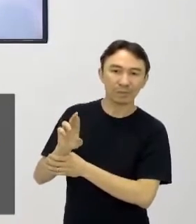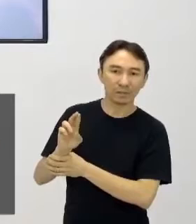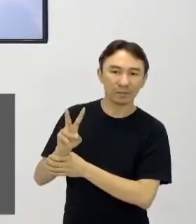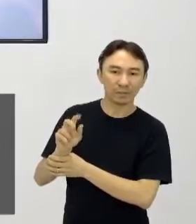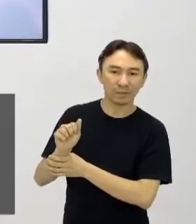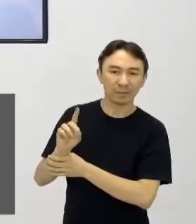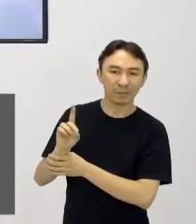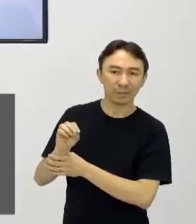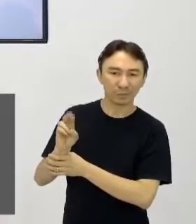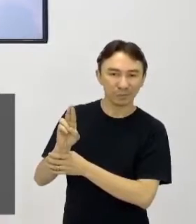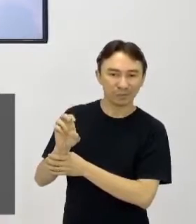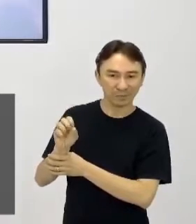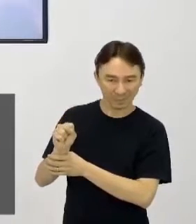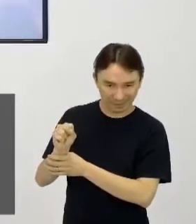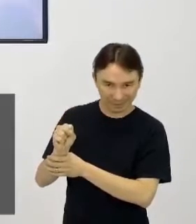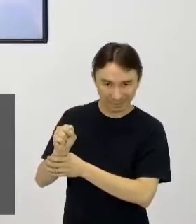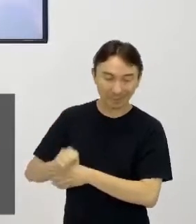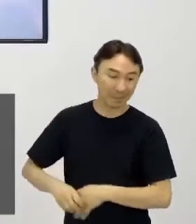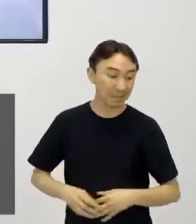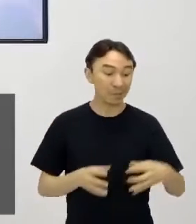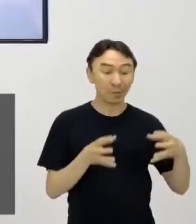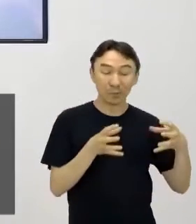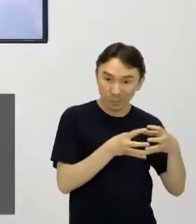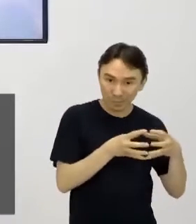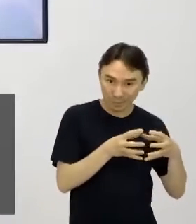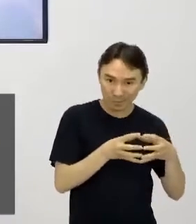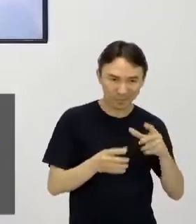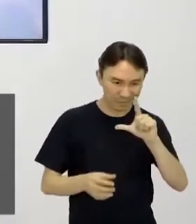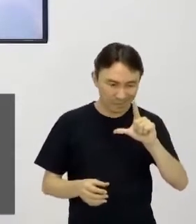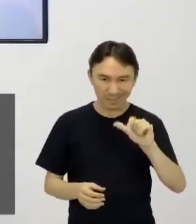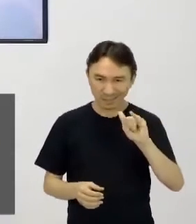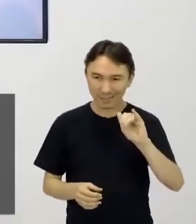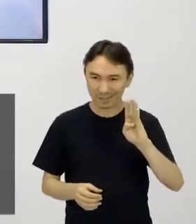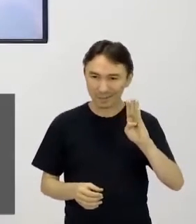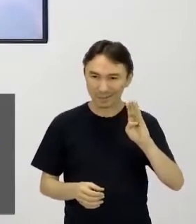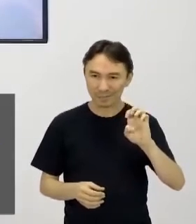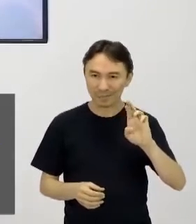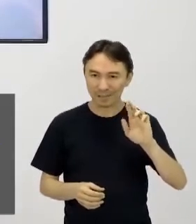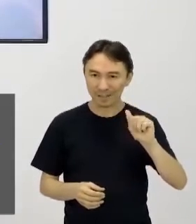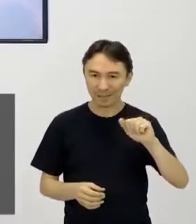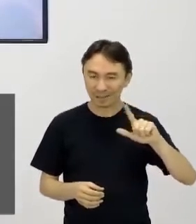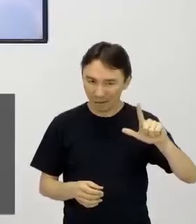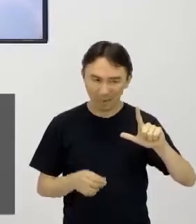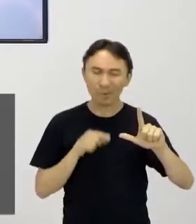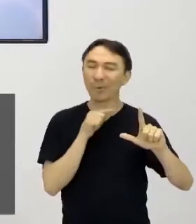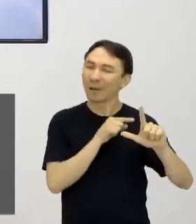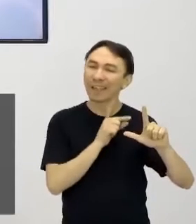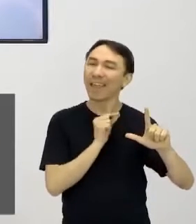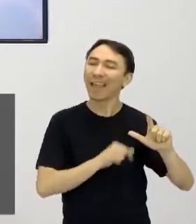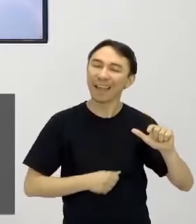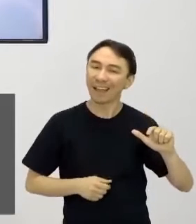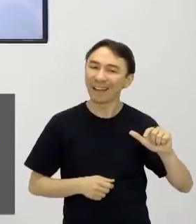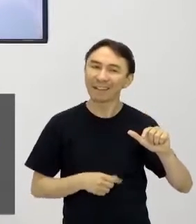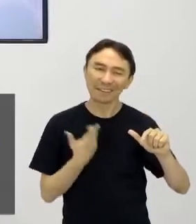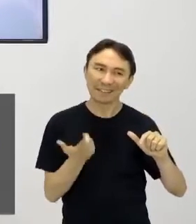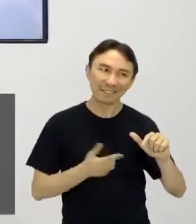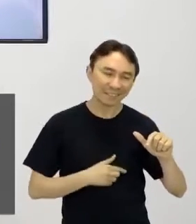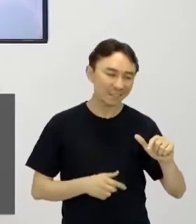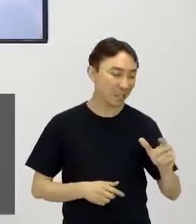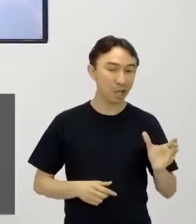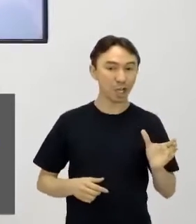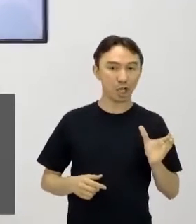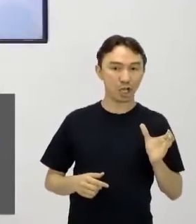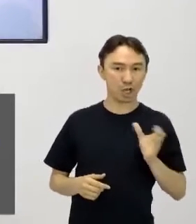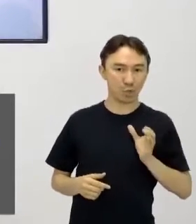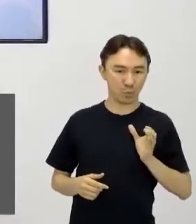outro lado, nós temos os liberais. Quem são os liberais? Eles são aqueles representantes da elite que